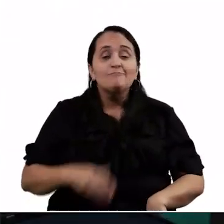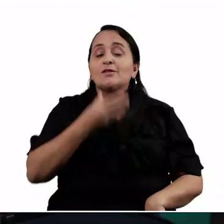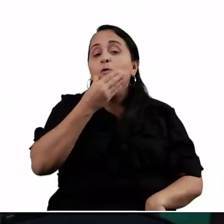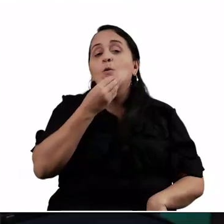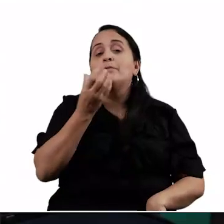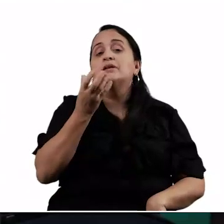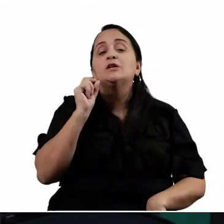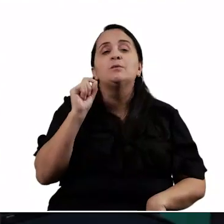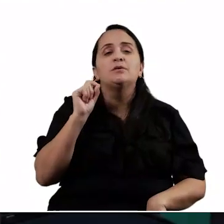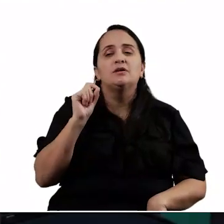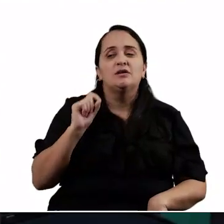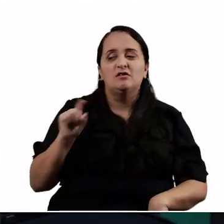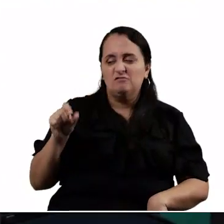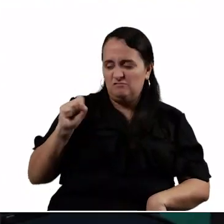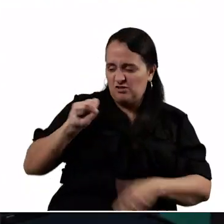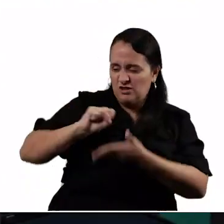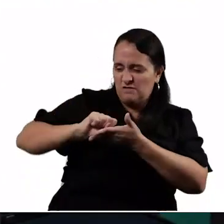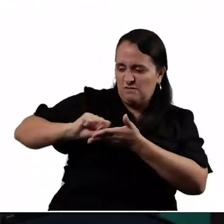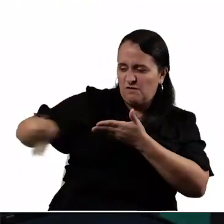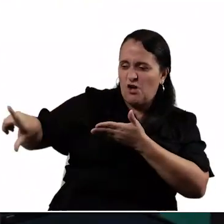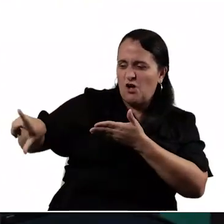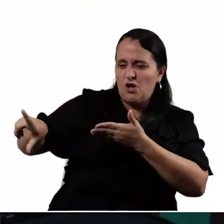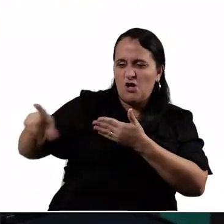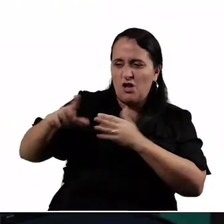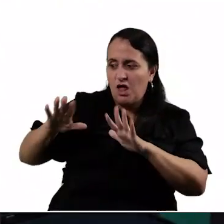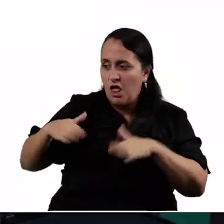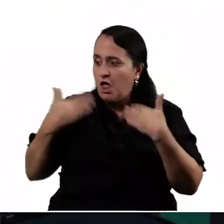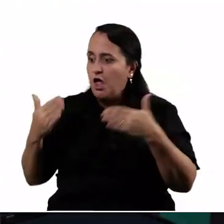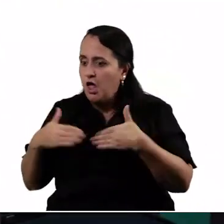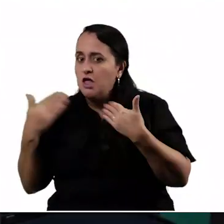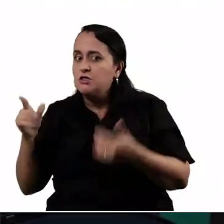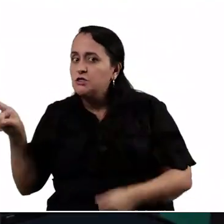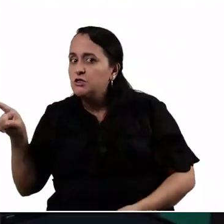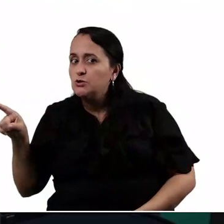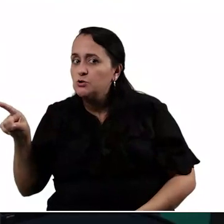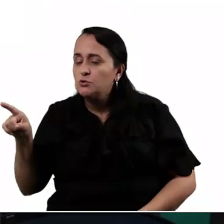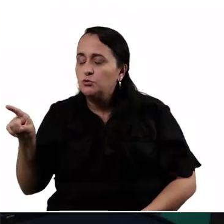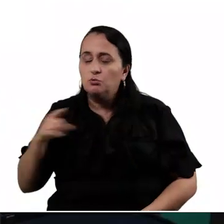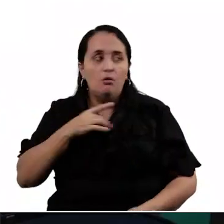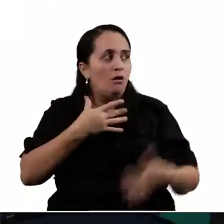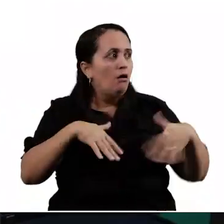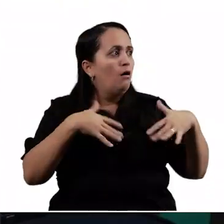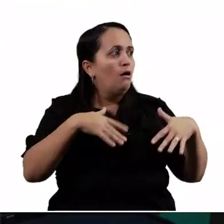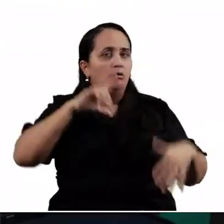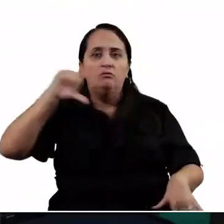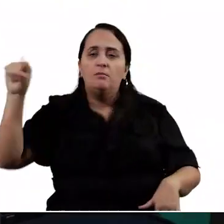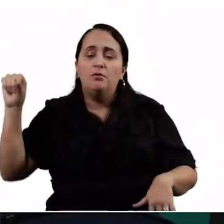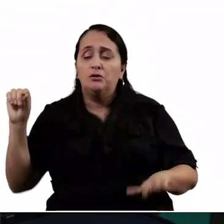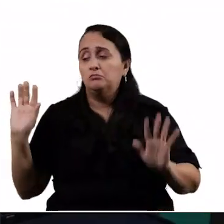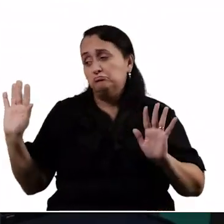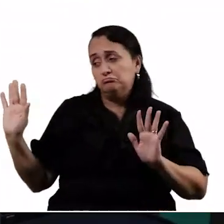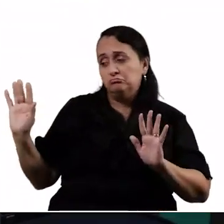espantar qualquer pessoa que quisesse comprar aquela fazenda para ele ficar lá